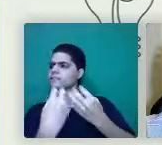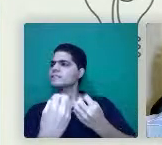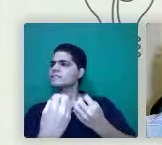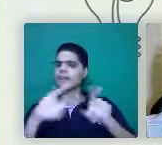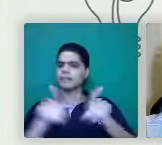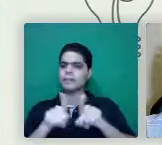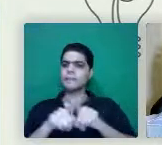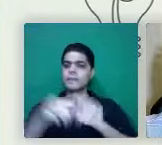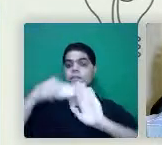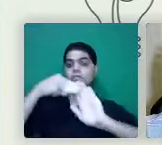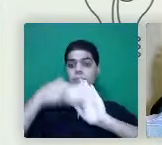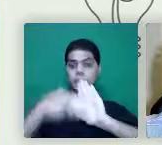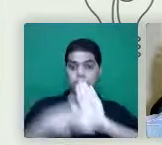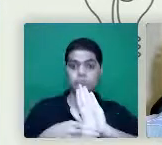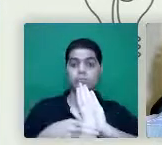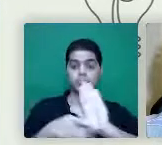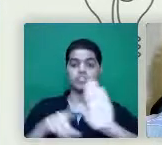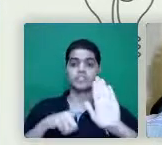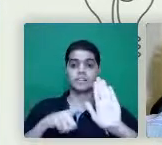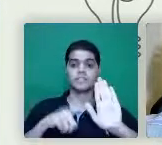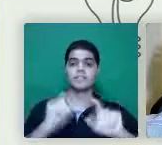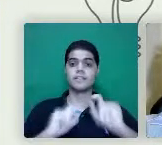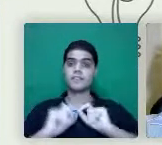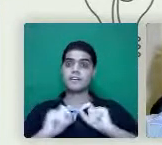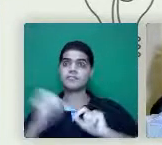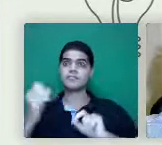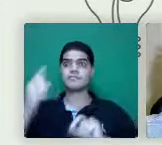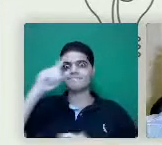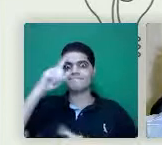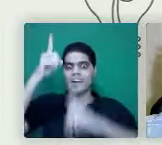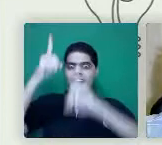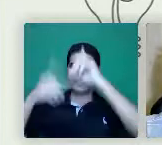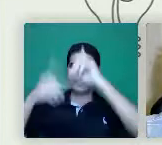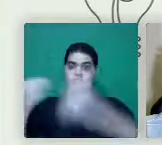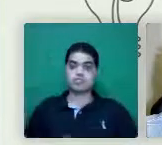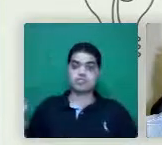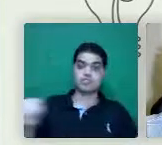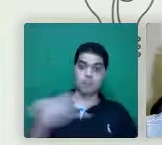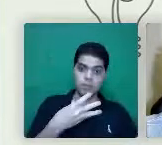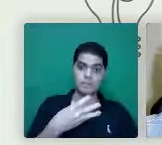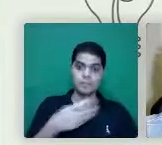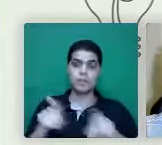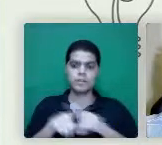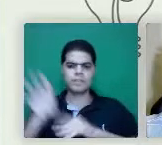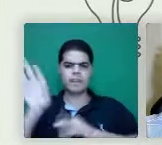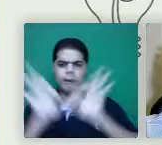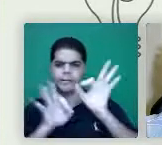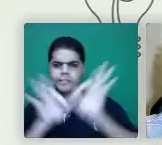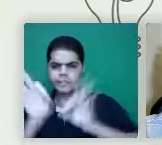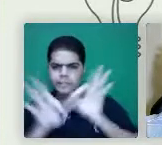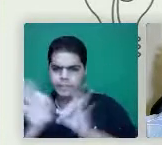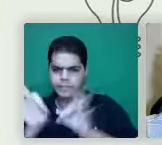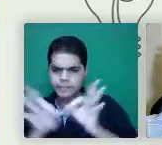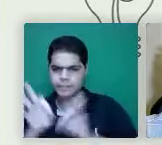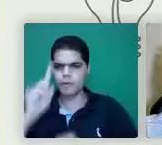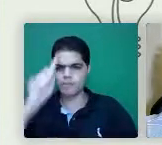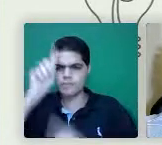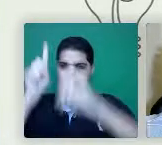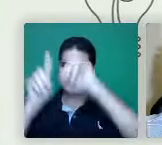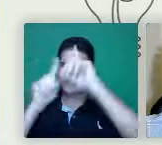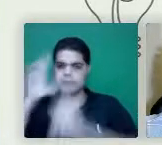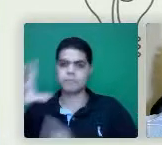né? Onde, através de ideias inovadoras e a lapidação dessa ideia de uma forma mais